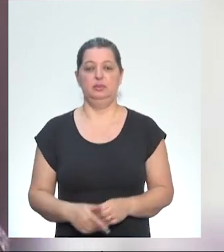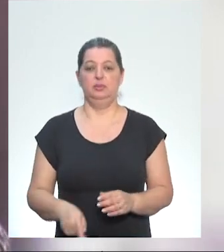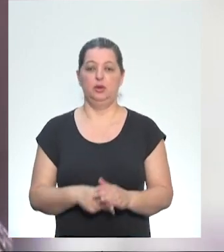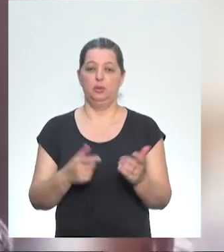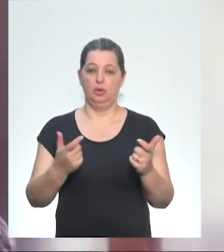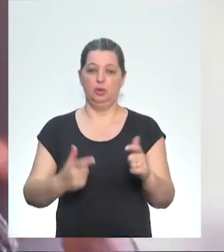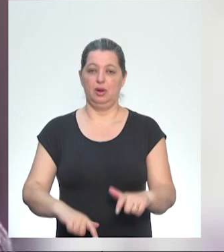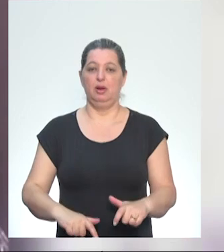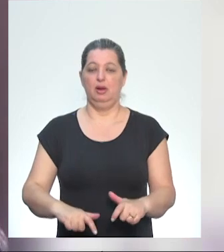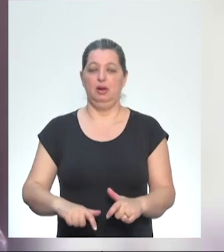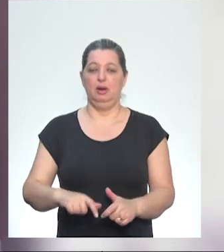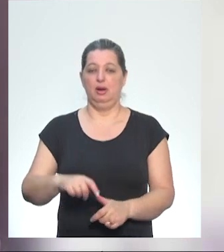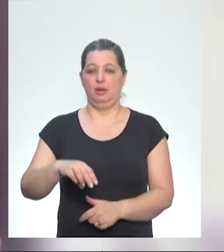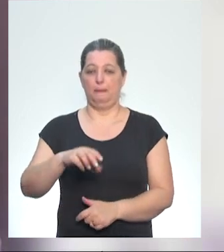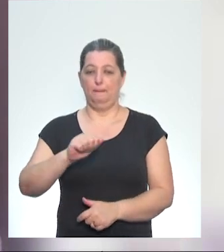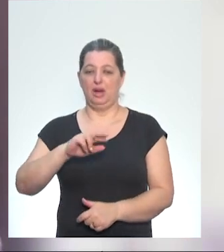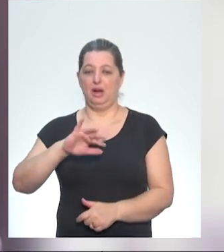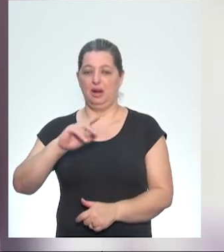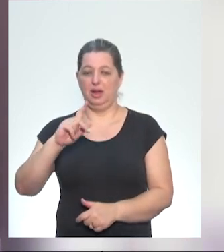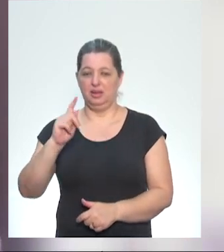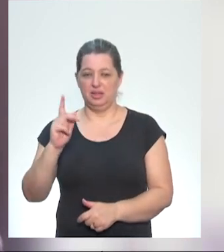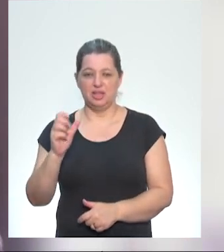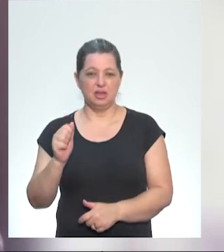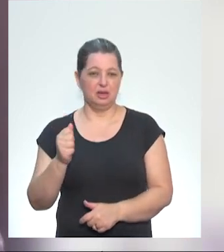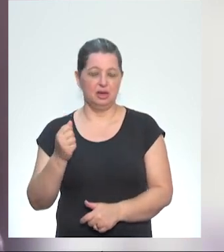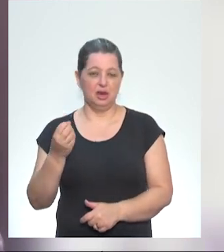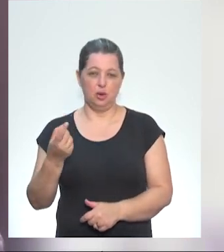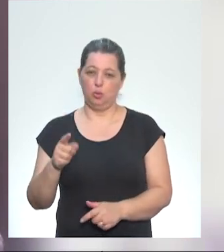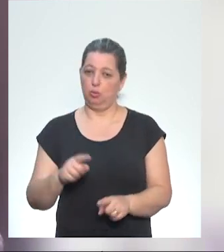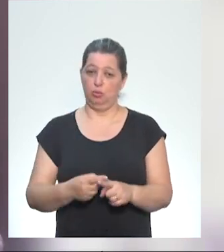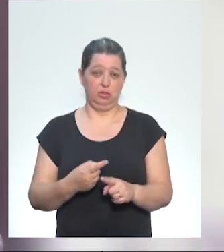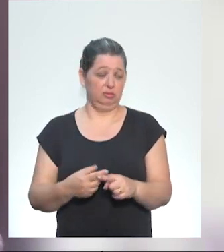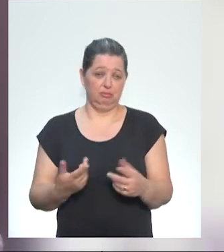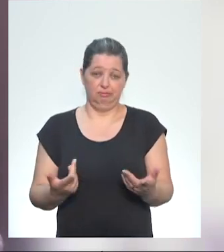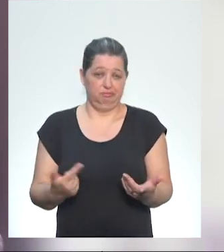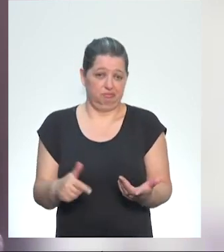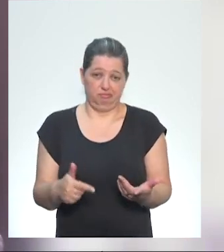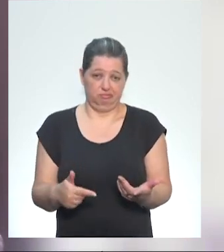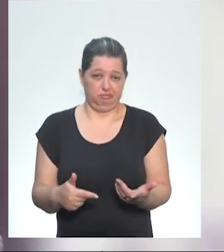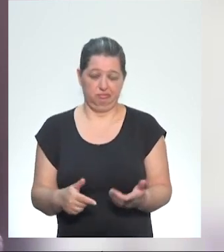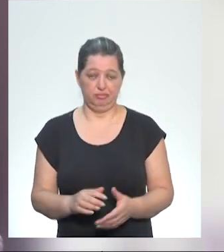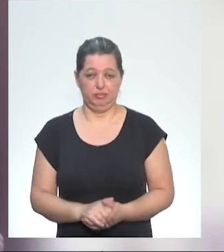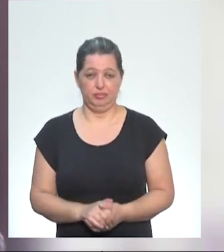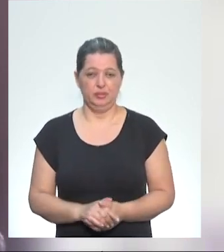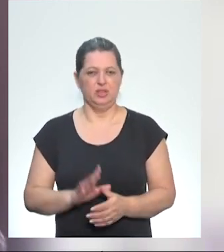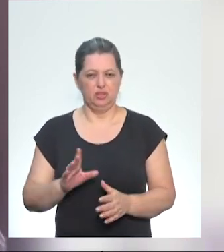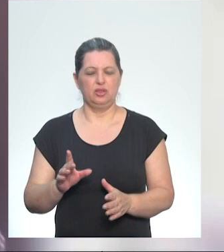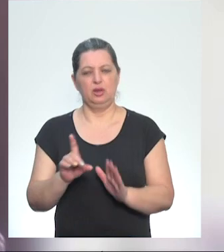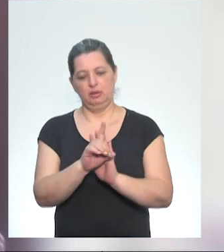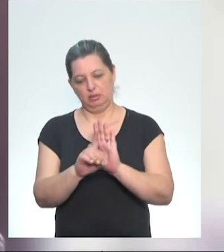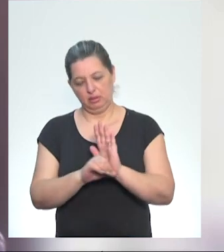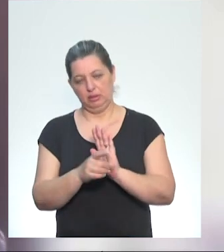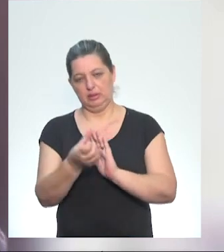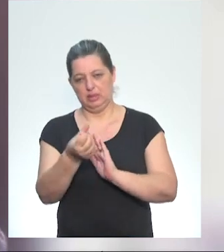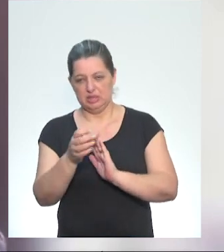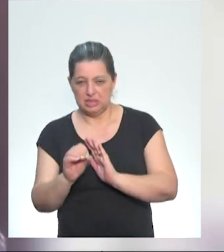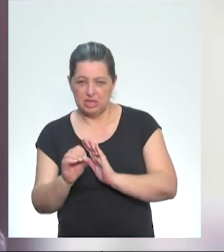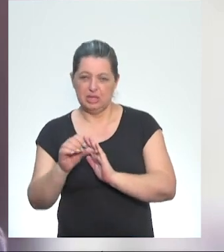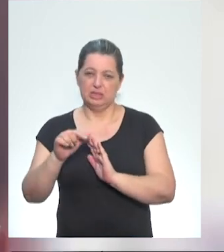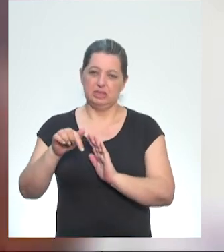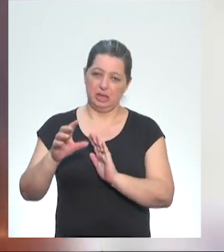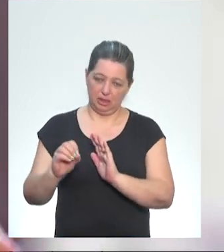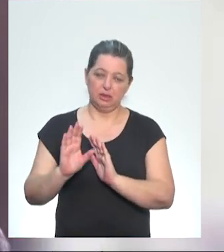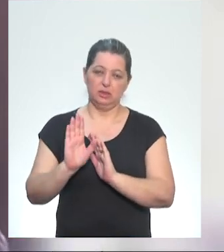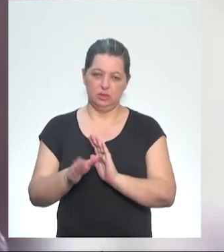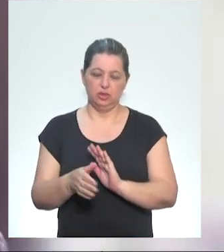E foi um livro que sucumbiu, assim, que a gente nunca ouviu falar e que ele ressurge aí em década de 60 e 70, né? E aí